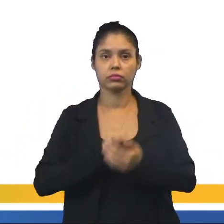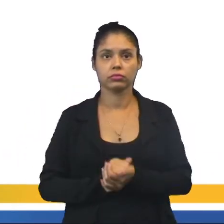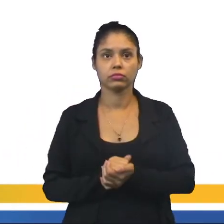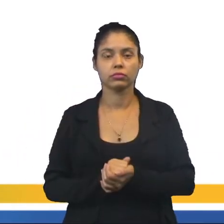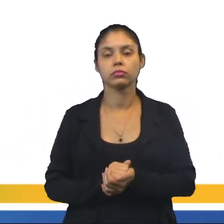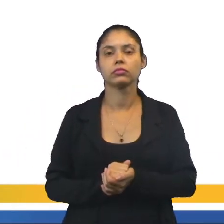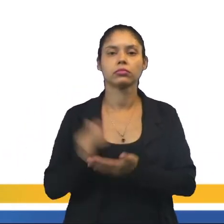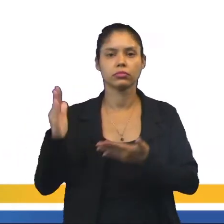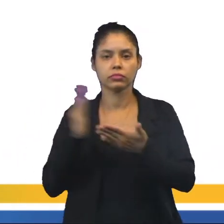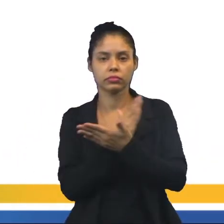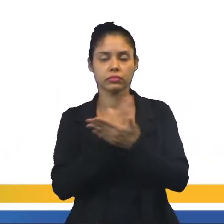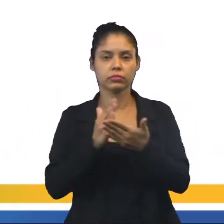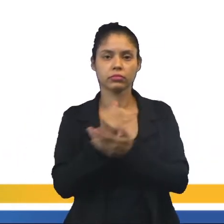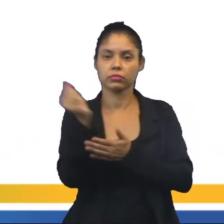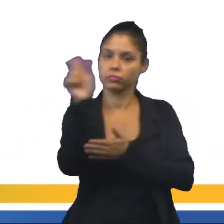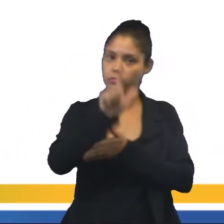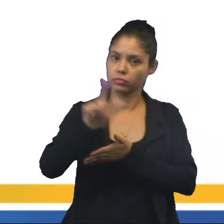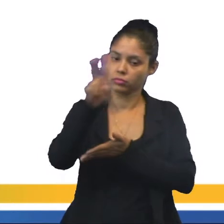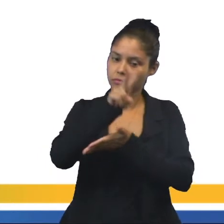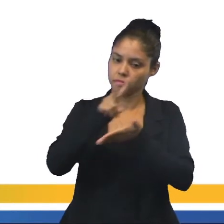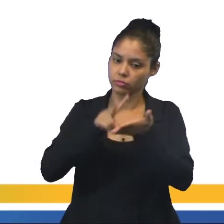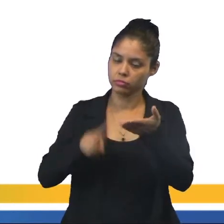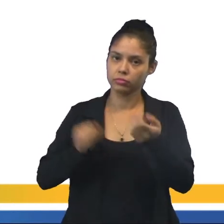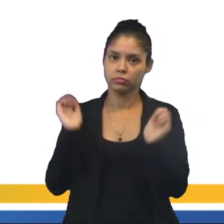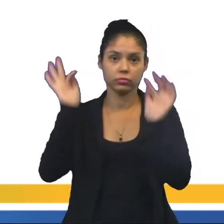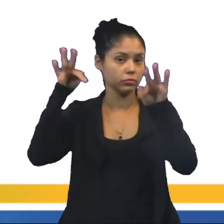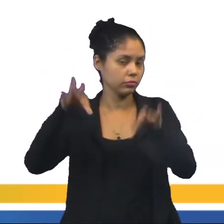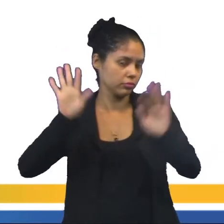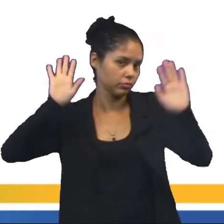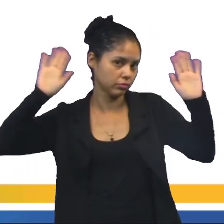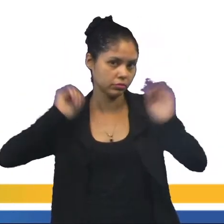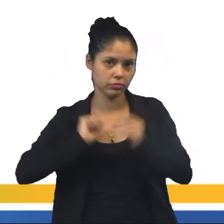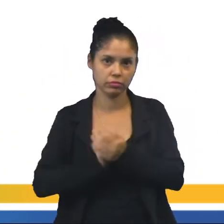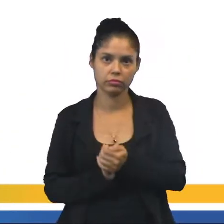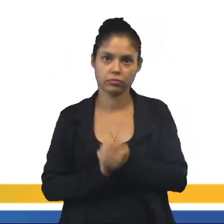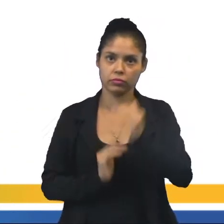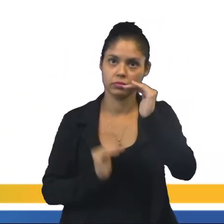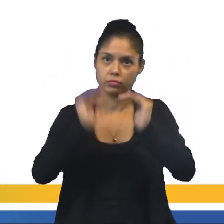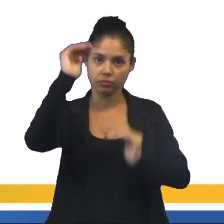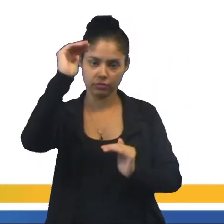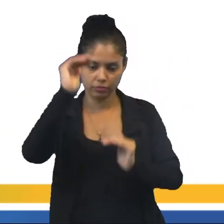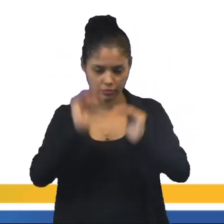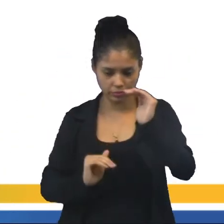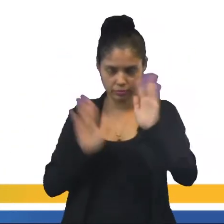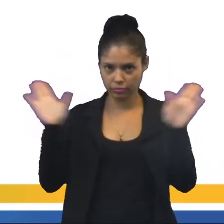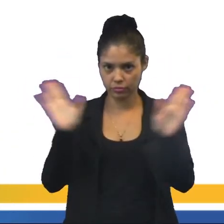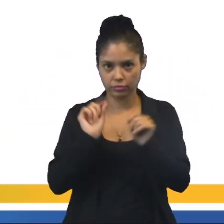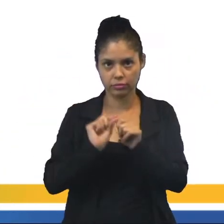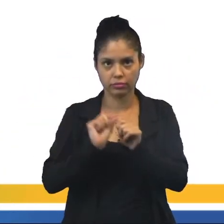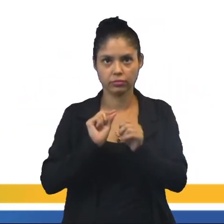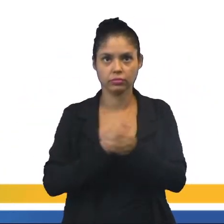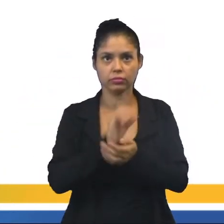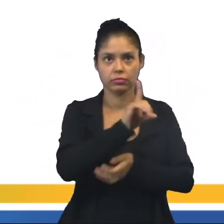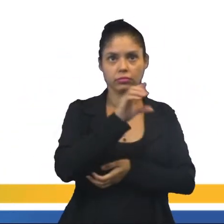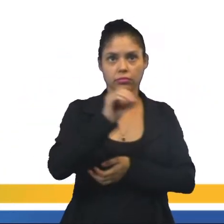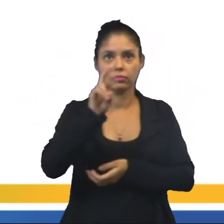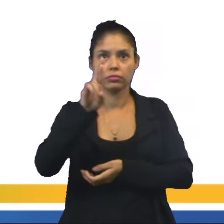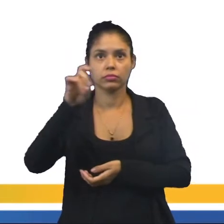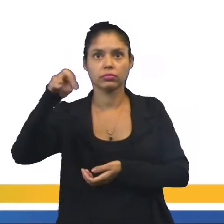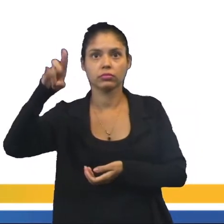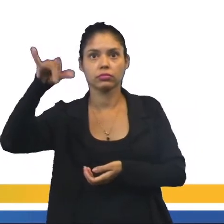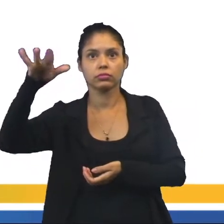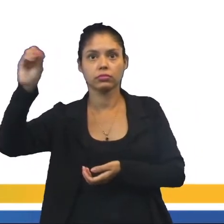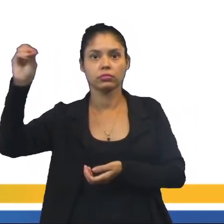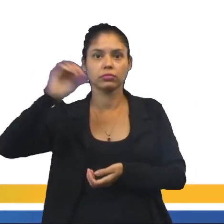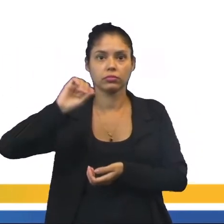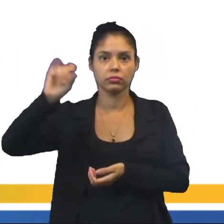algumas letras literatura fala o que é infinito quanto tá cima quanto para baixo então eu fazer dó ré mi